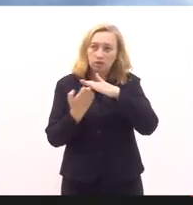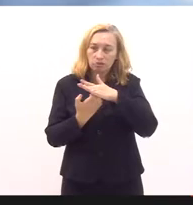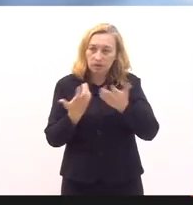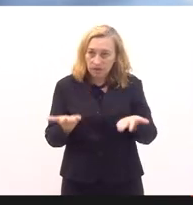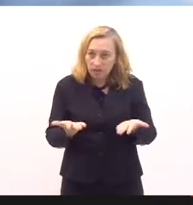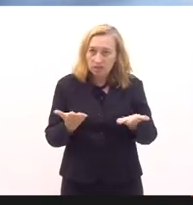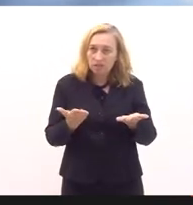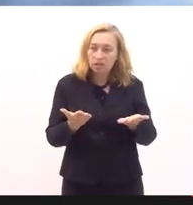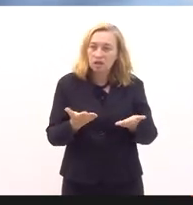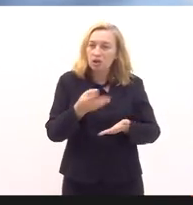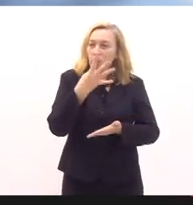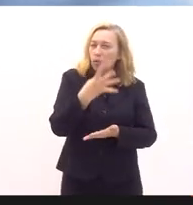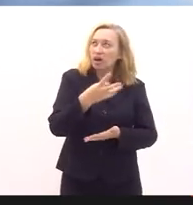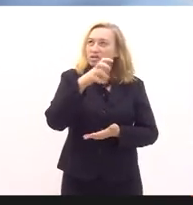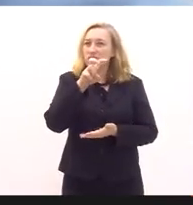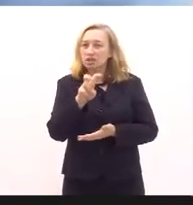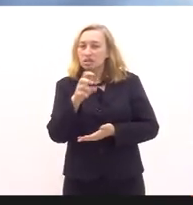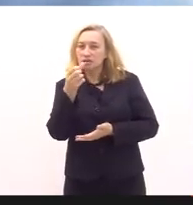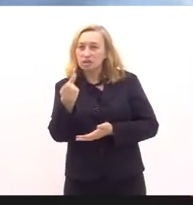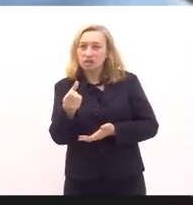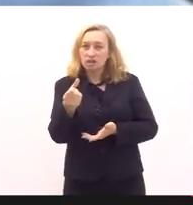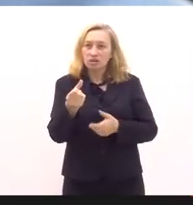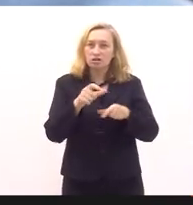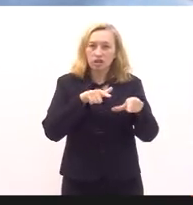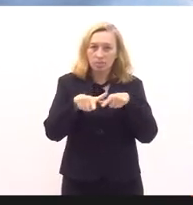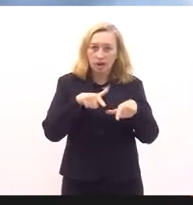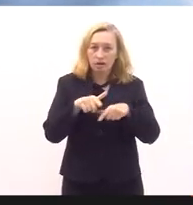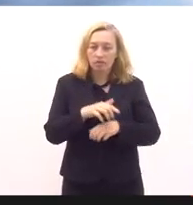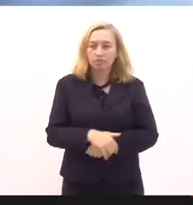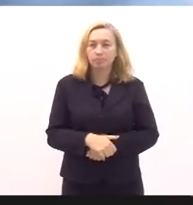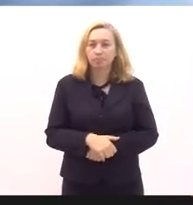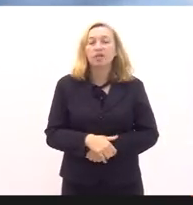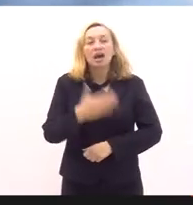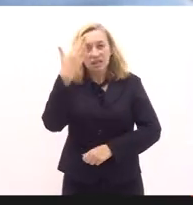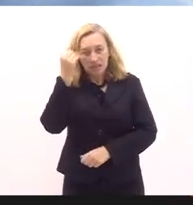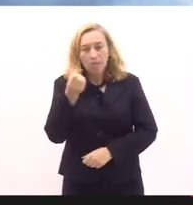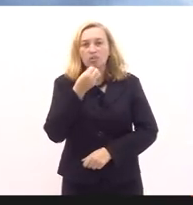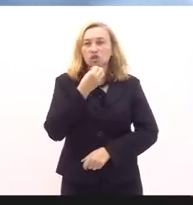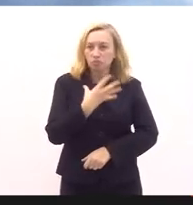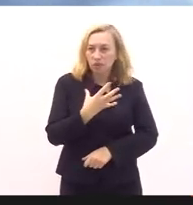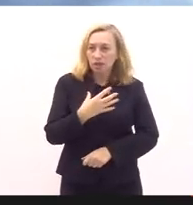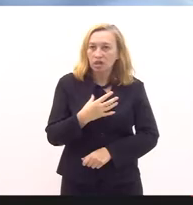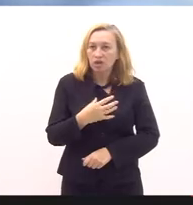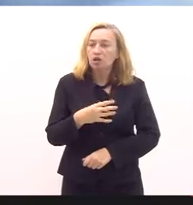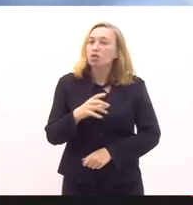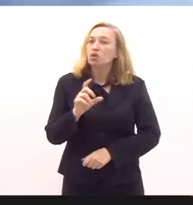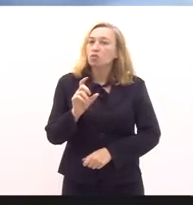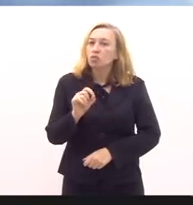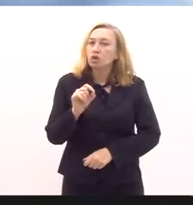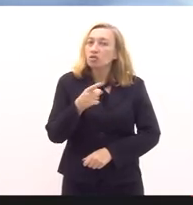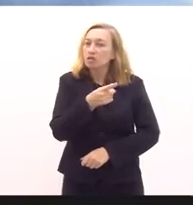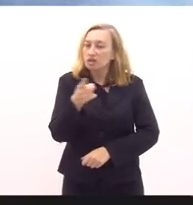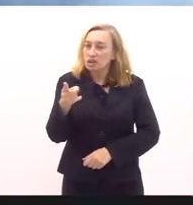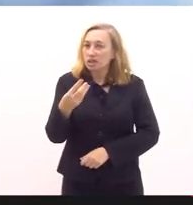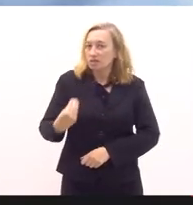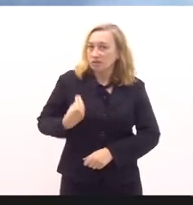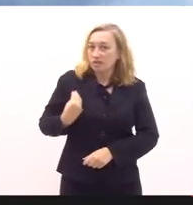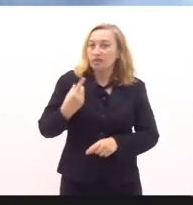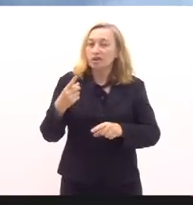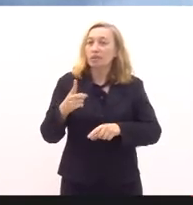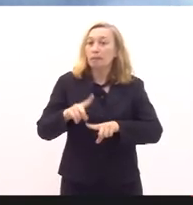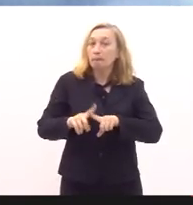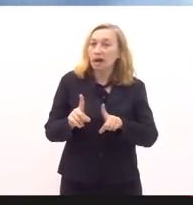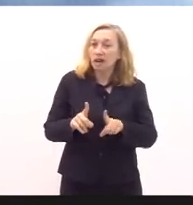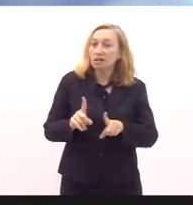aquelas que dão 4, 5, 6 empregos. Nós sabemos muito bem o que vocês vêm passando. Mas